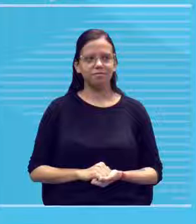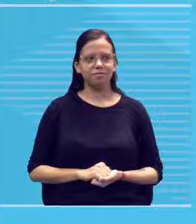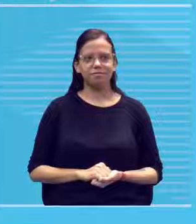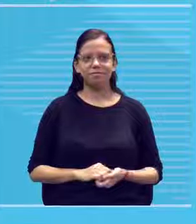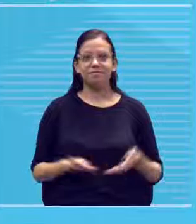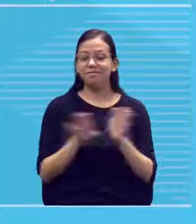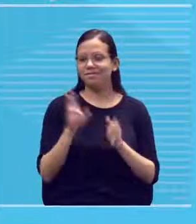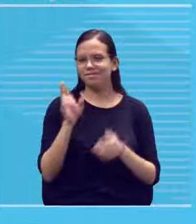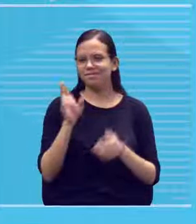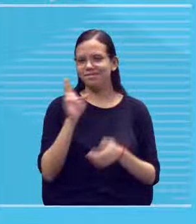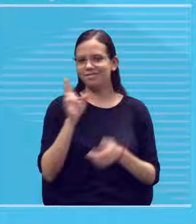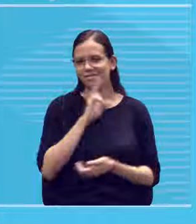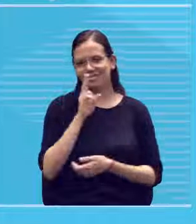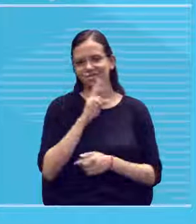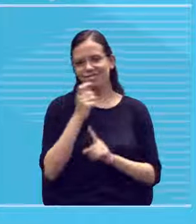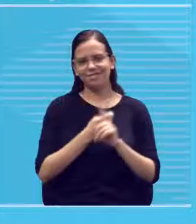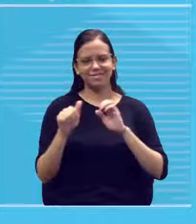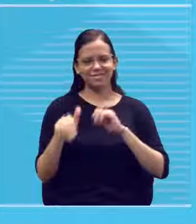logo setembro